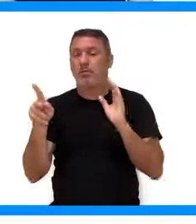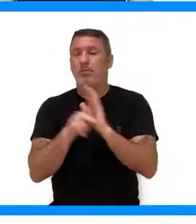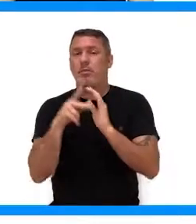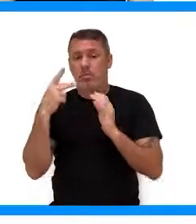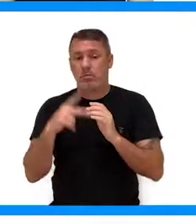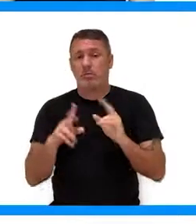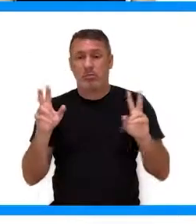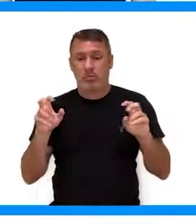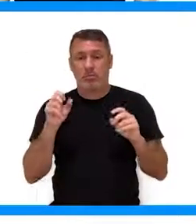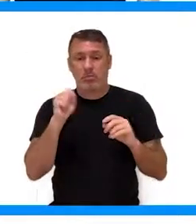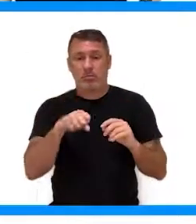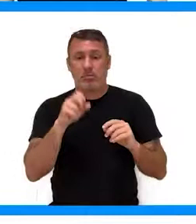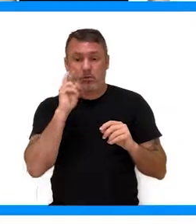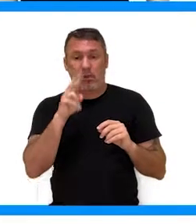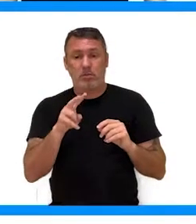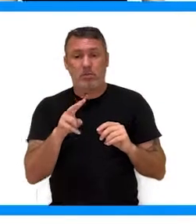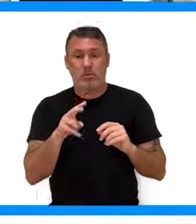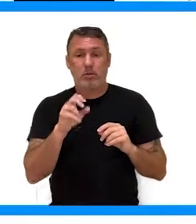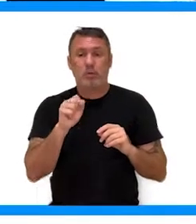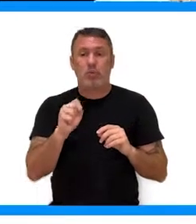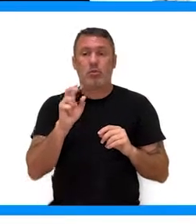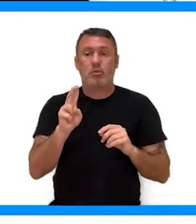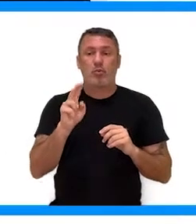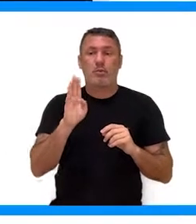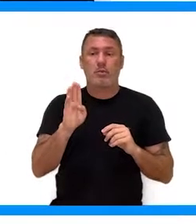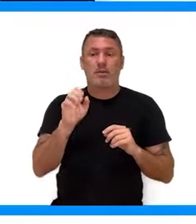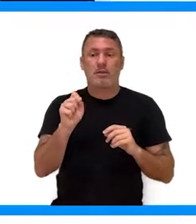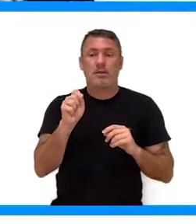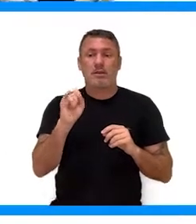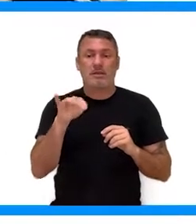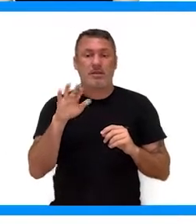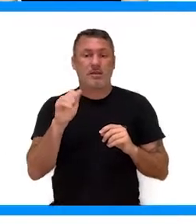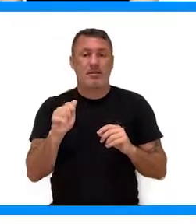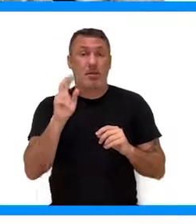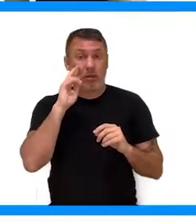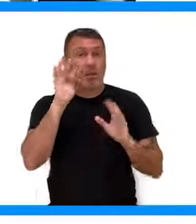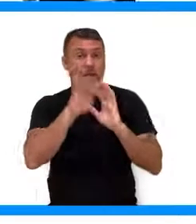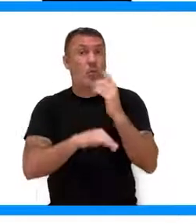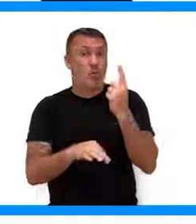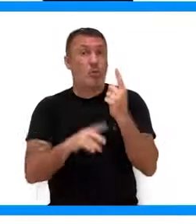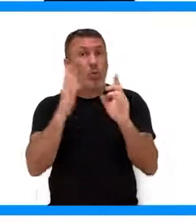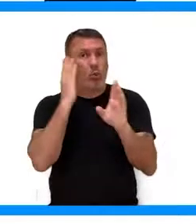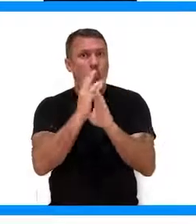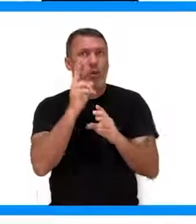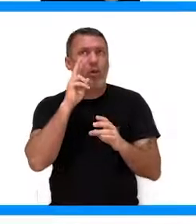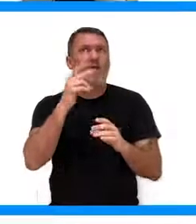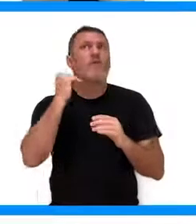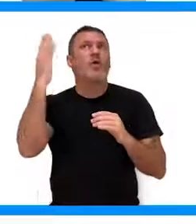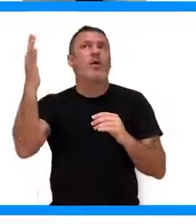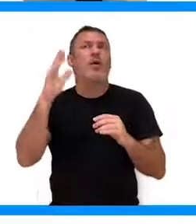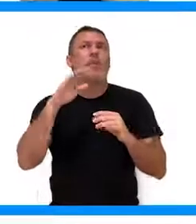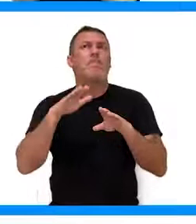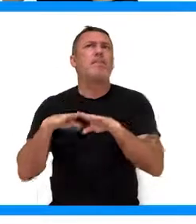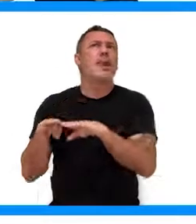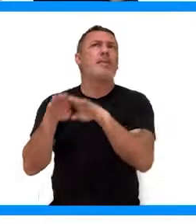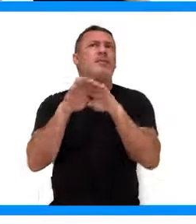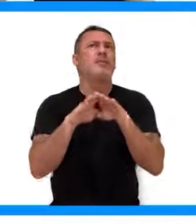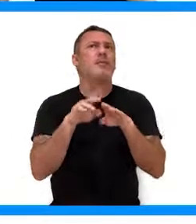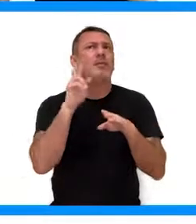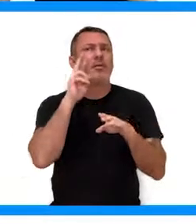2 na subsistência? Sim! No texto 1, voltado à exportação, identificamos